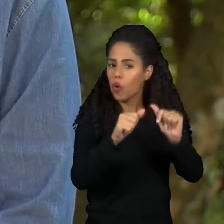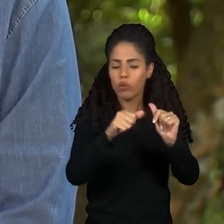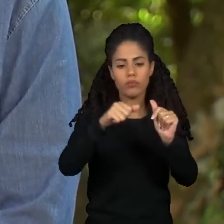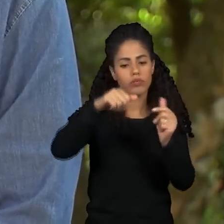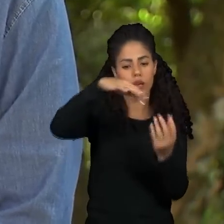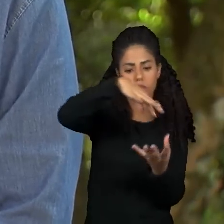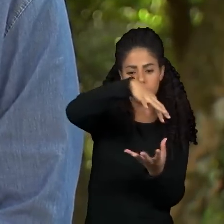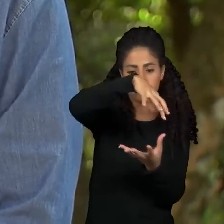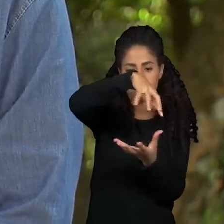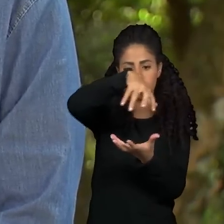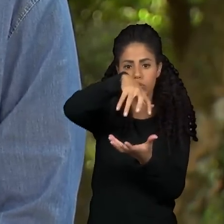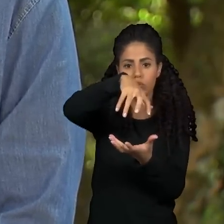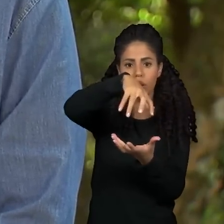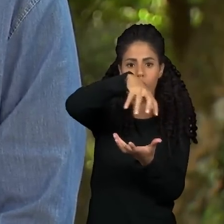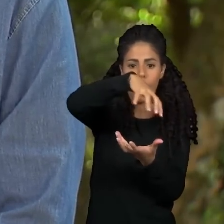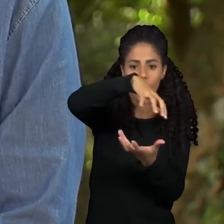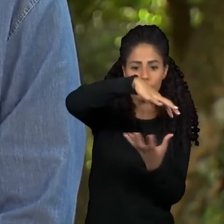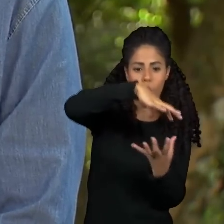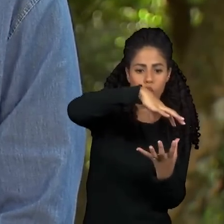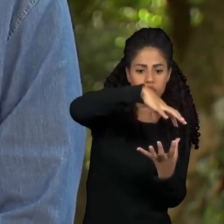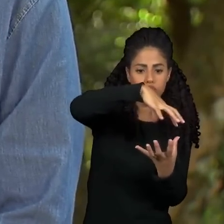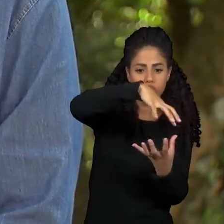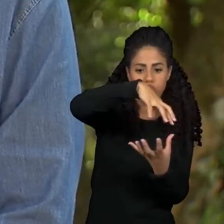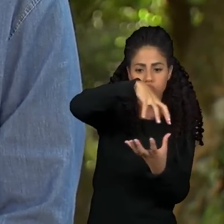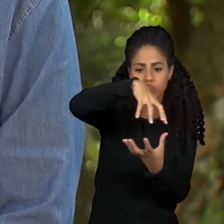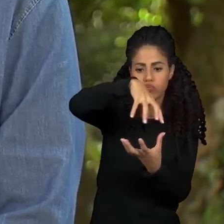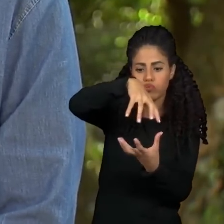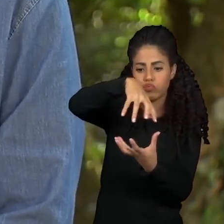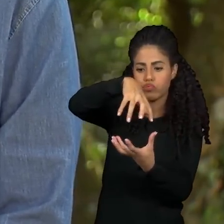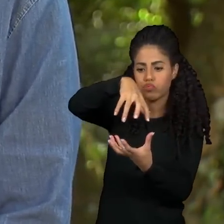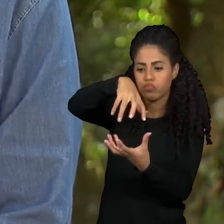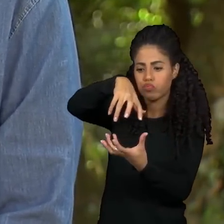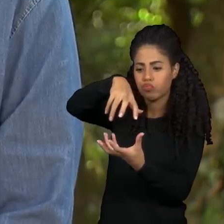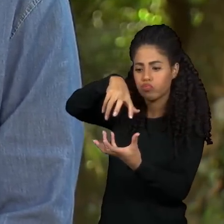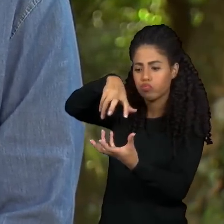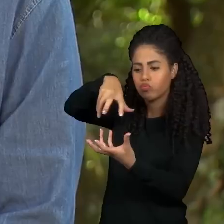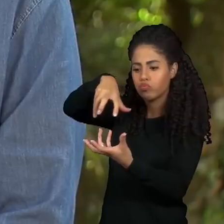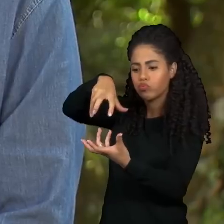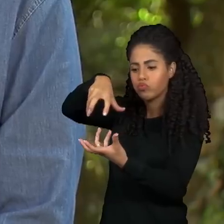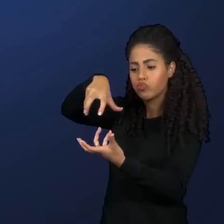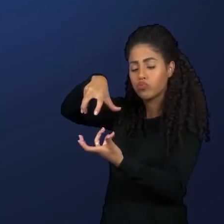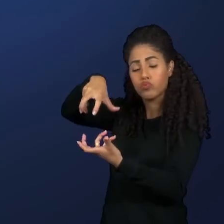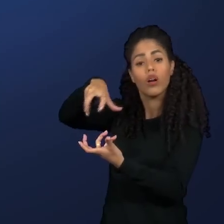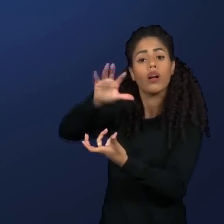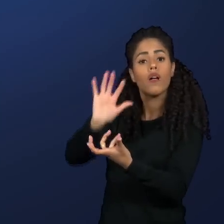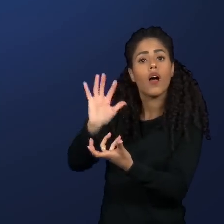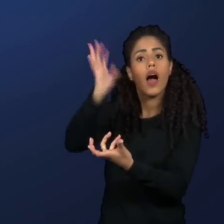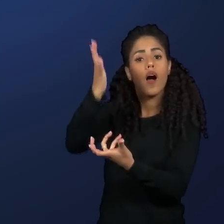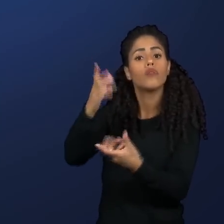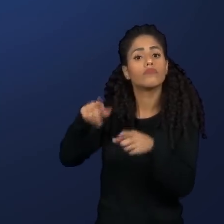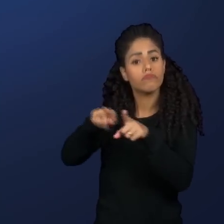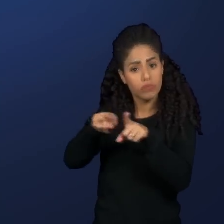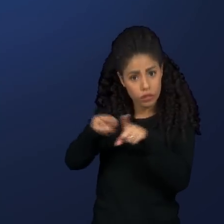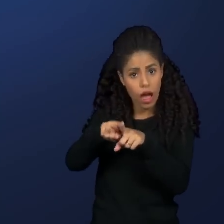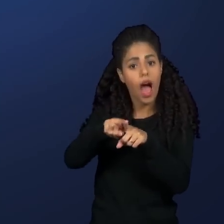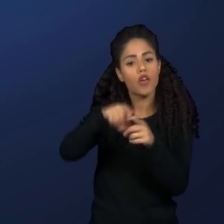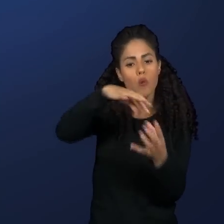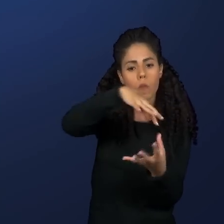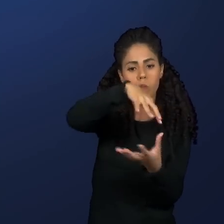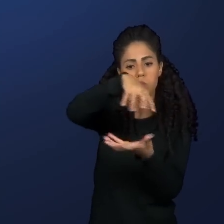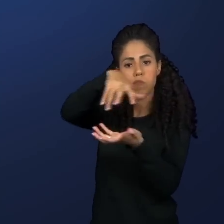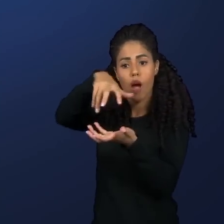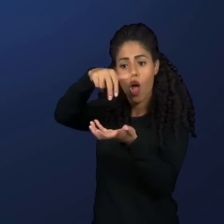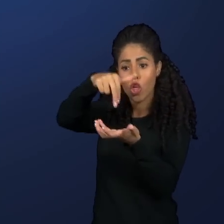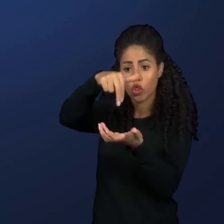torno de um eixo. No caso da Terra, esse eixo ele passa aproximadamente no nosso polo norte e no nosso polo sul. Então a